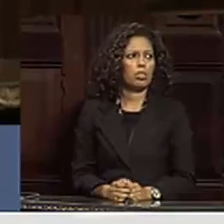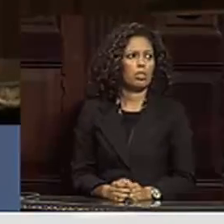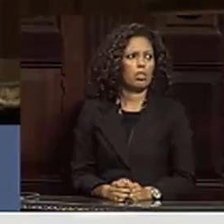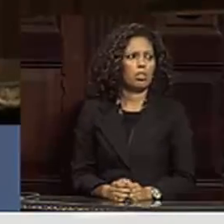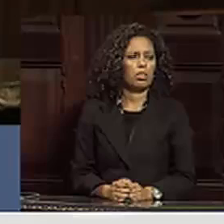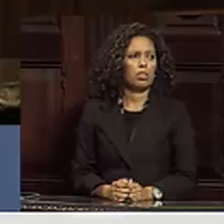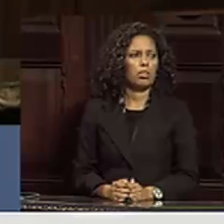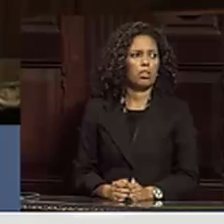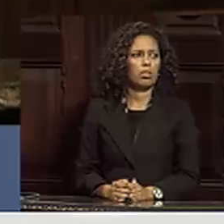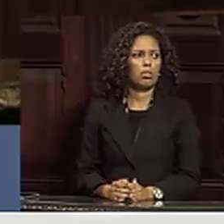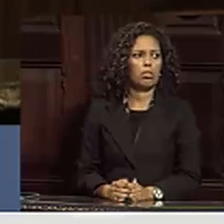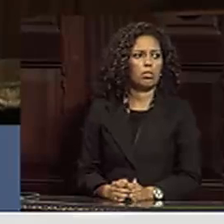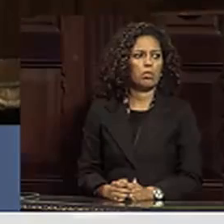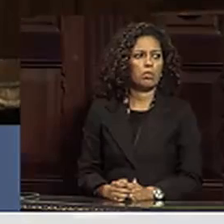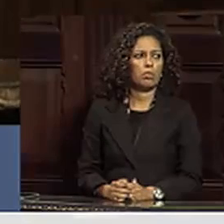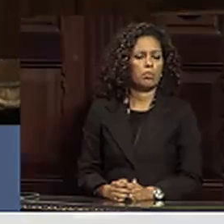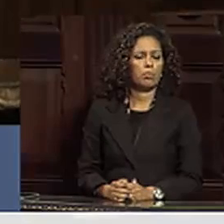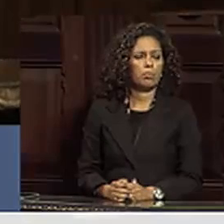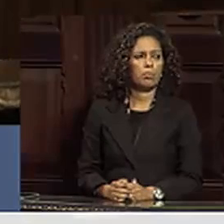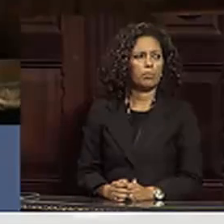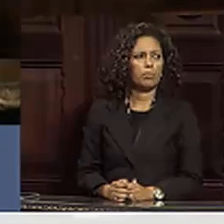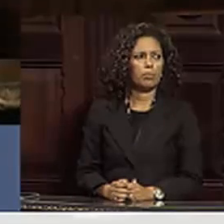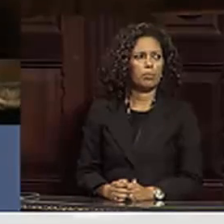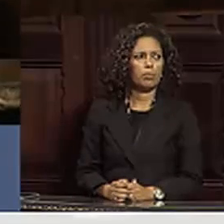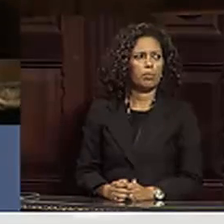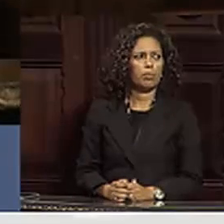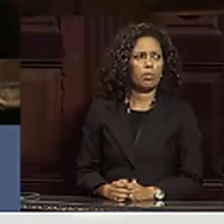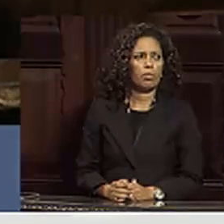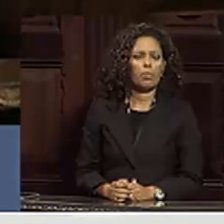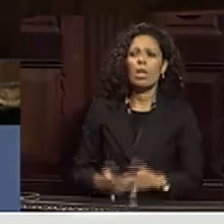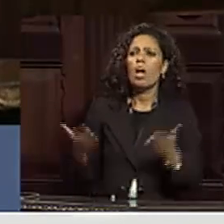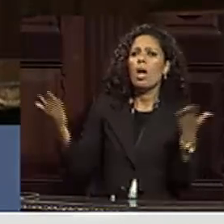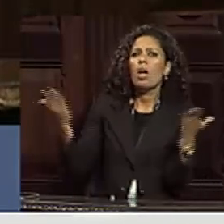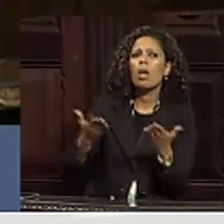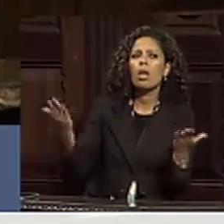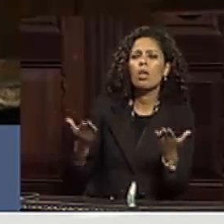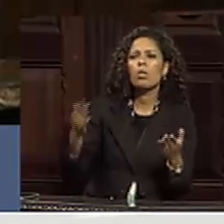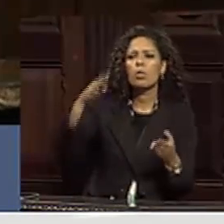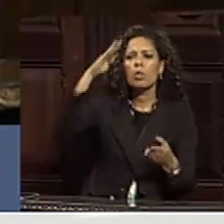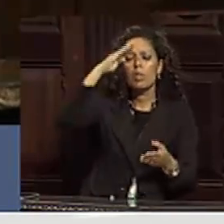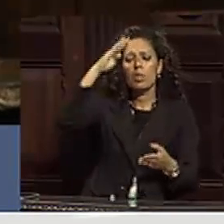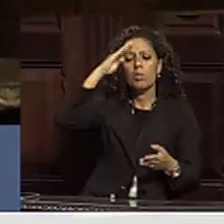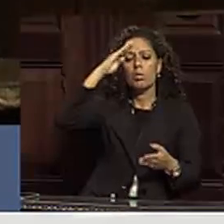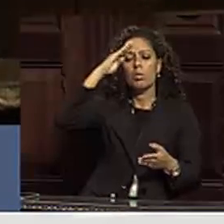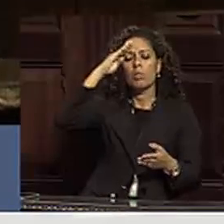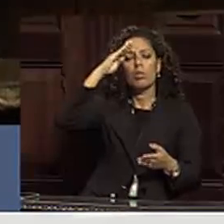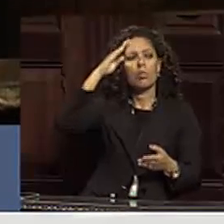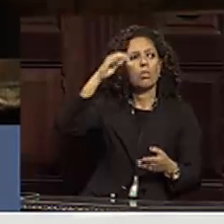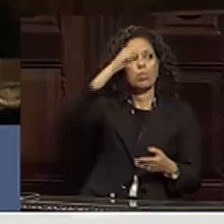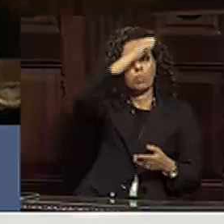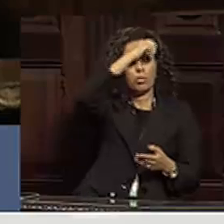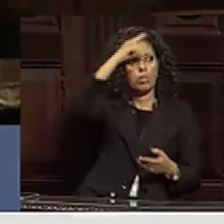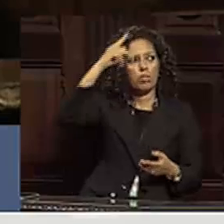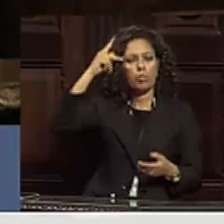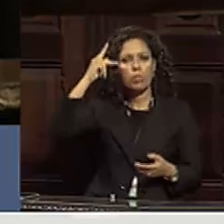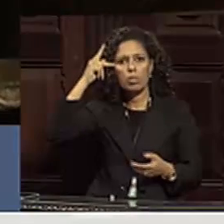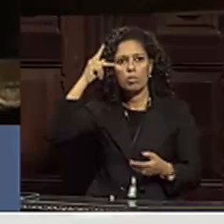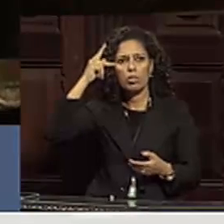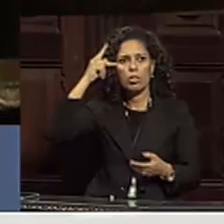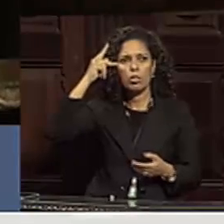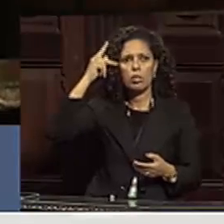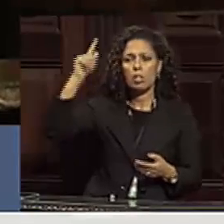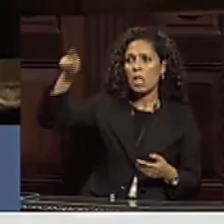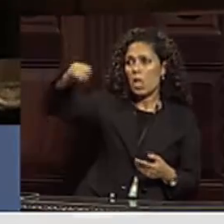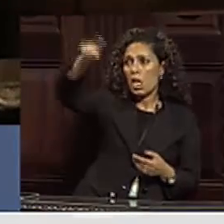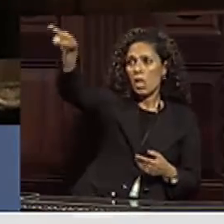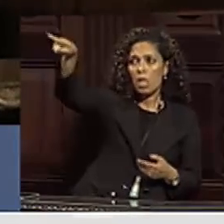eles ir para casa. E a Guarda Municipal, que pode andar armada, eles deixam as armas lá